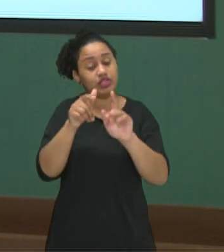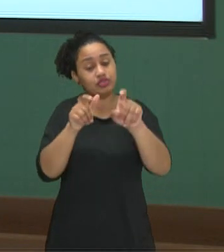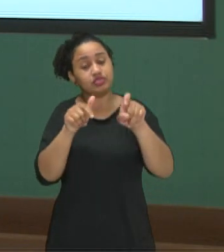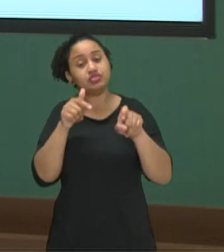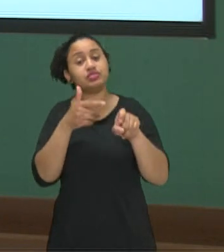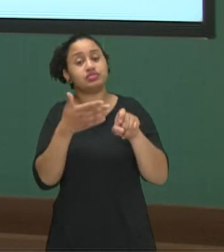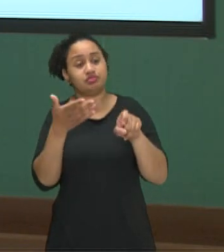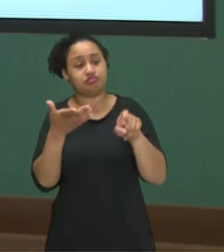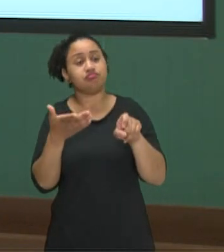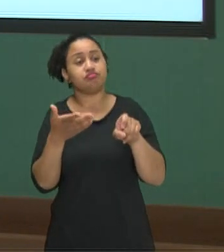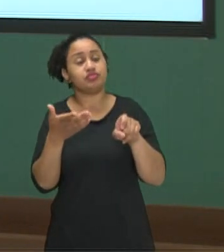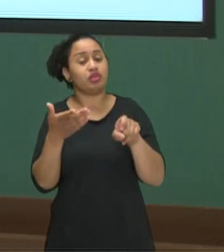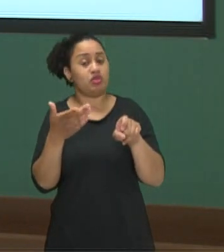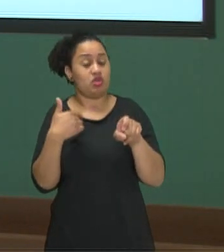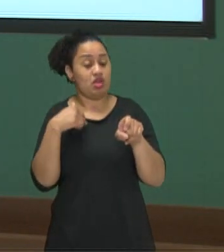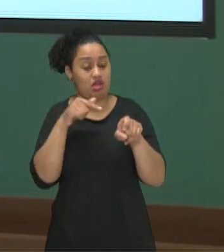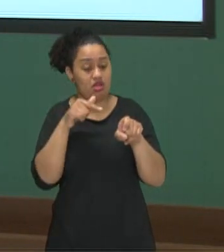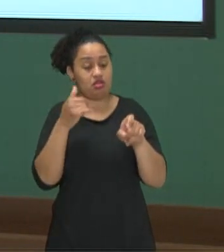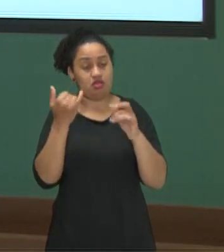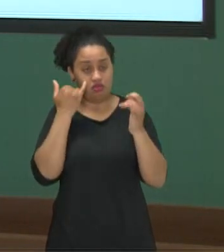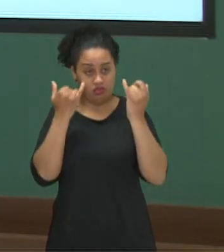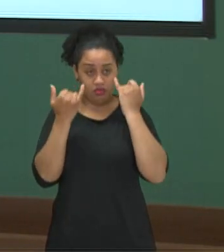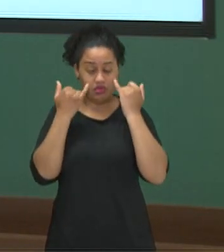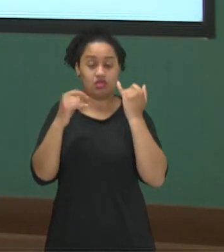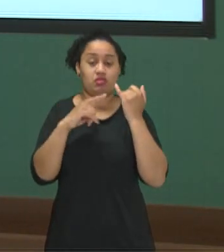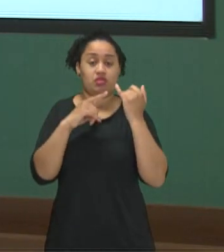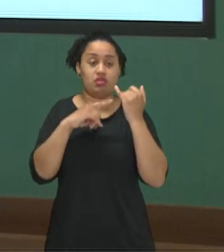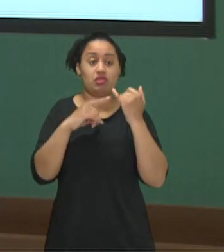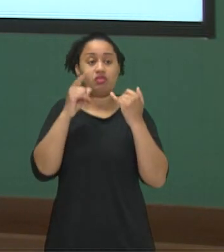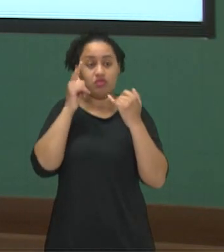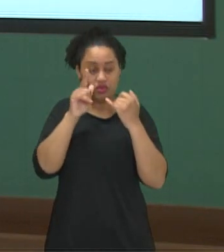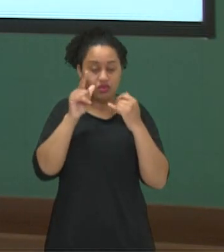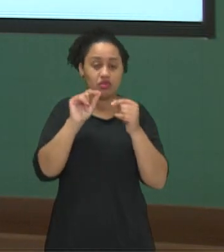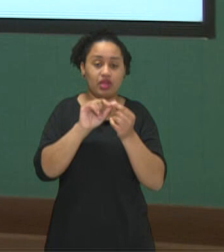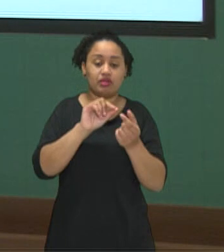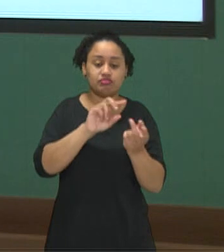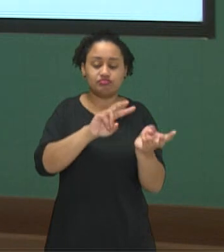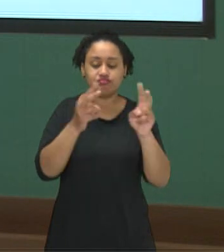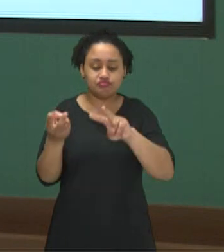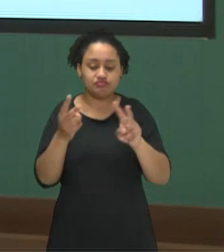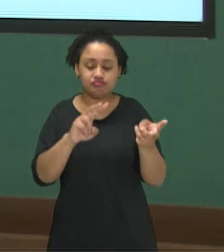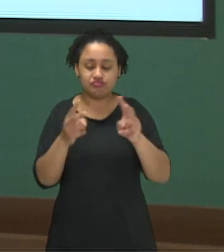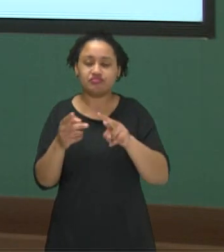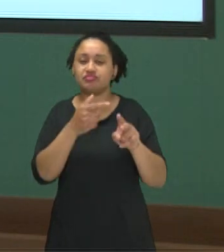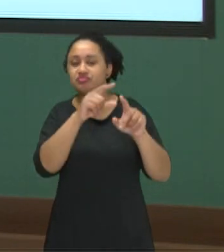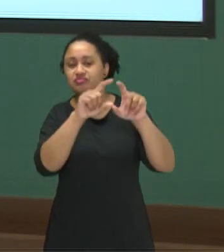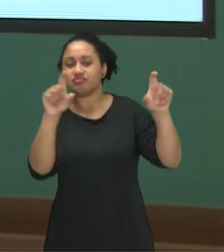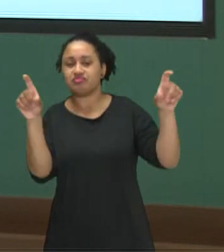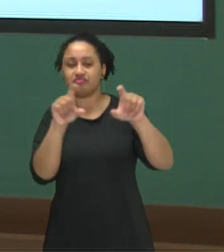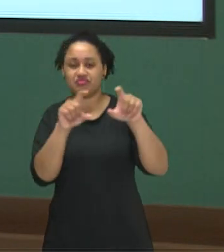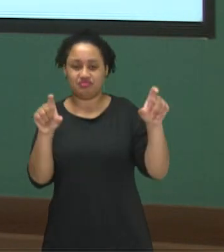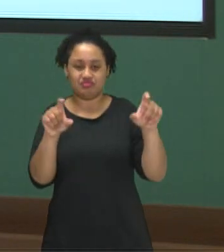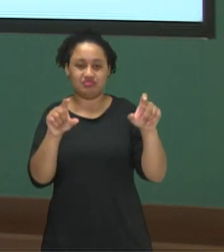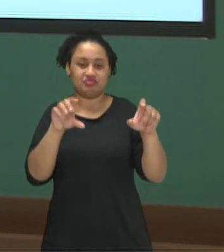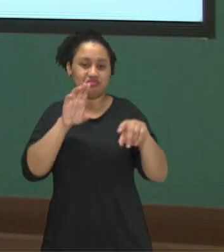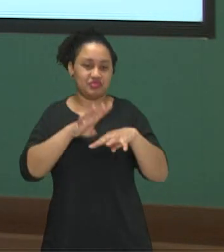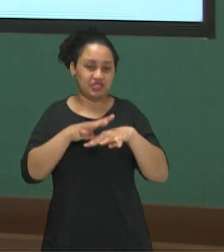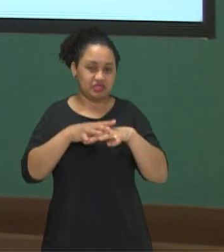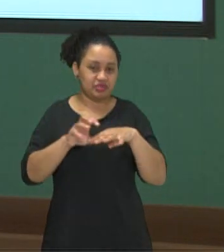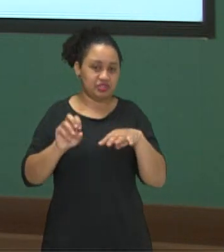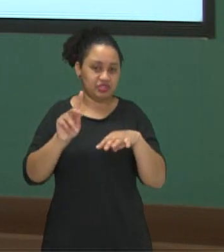X. Com essa informação, você vai traduzir o restante do enunciado, tá